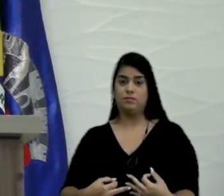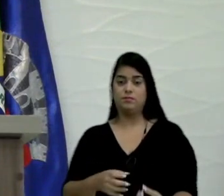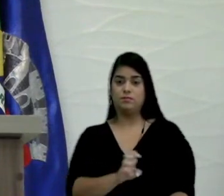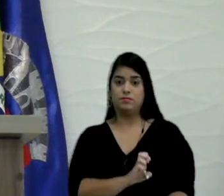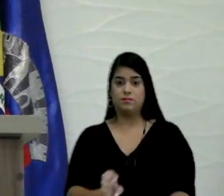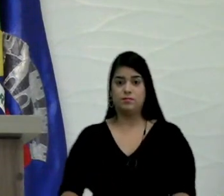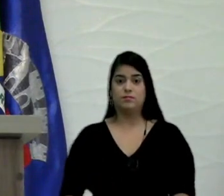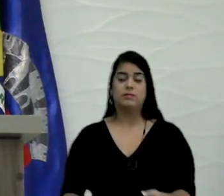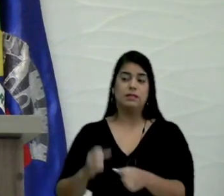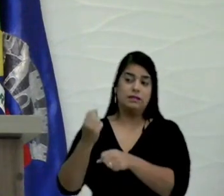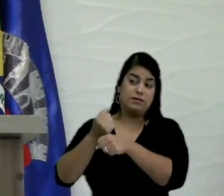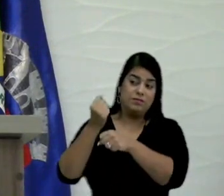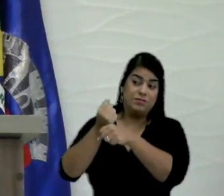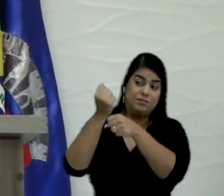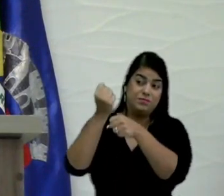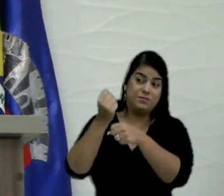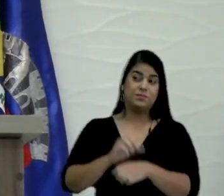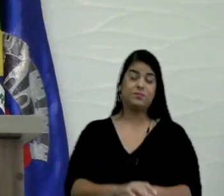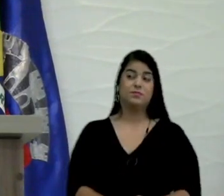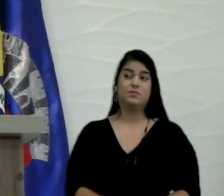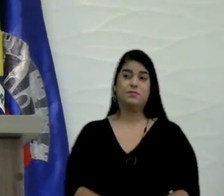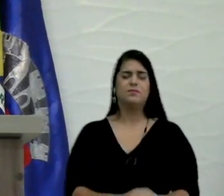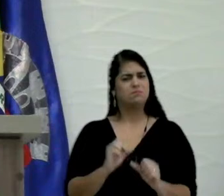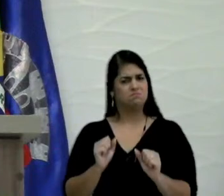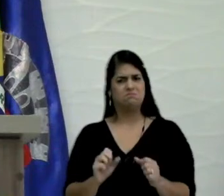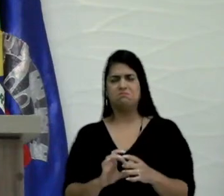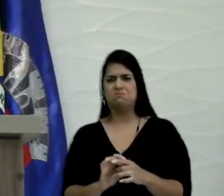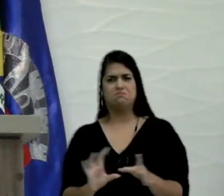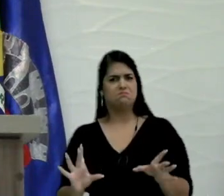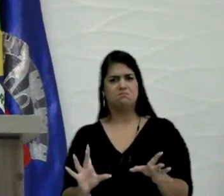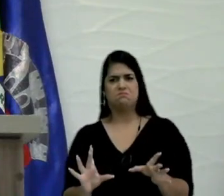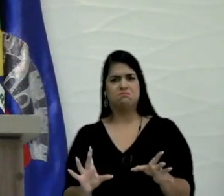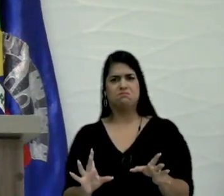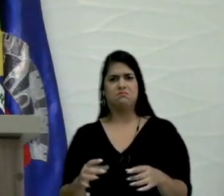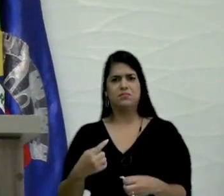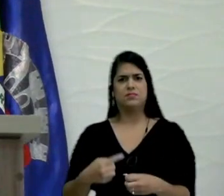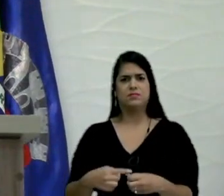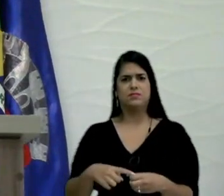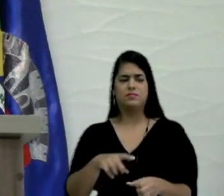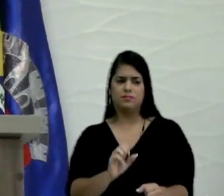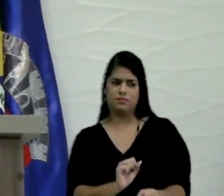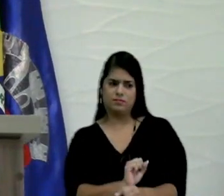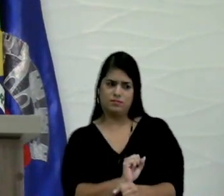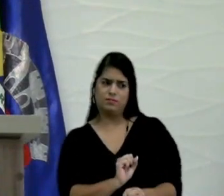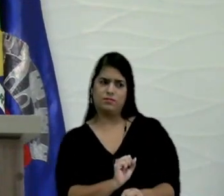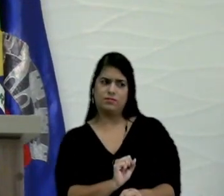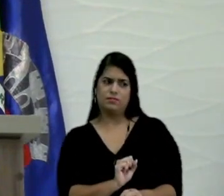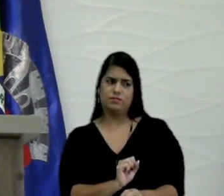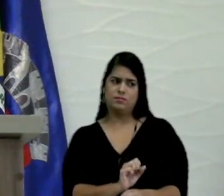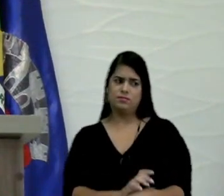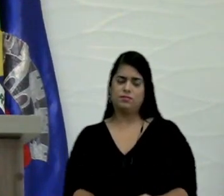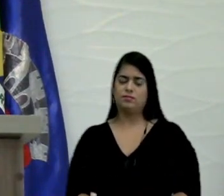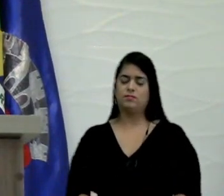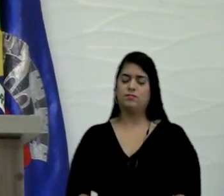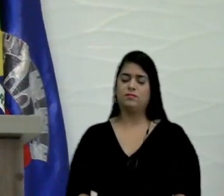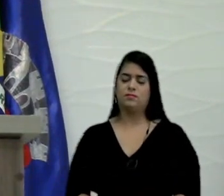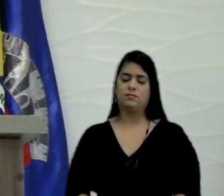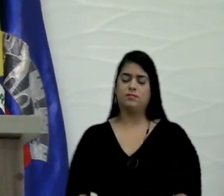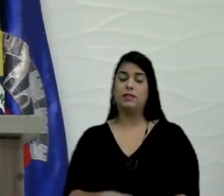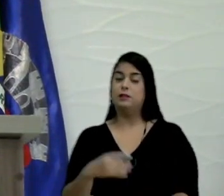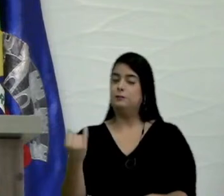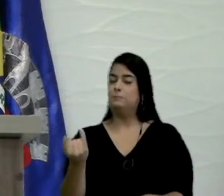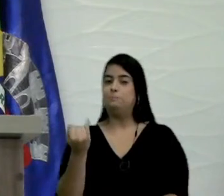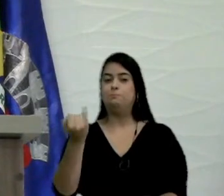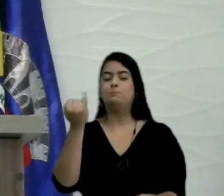uma obra eu achava que poderia acontecer o município parar uma obra de tão fundamental